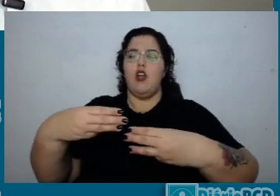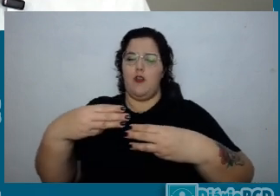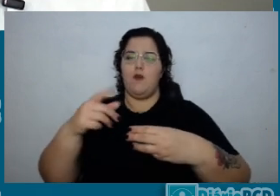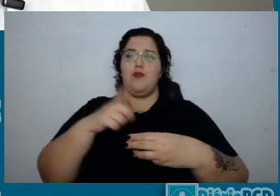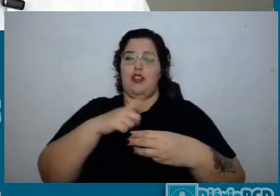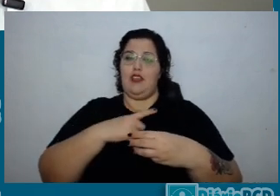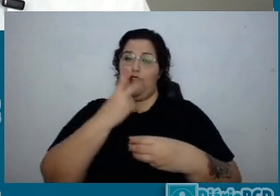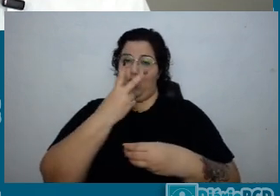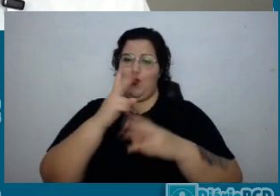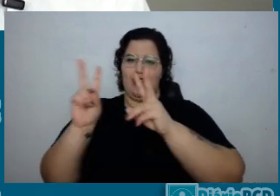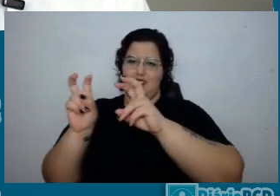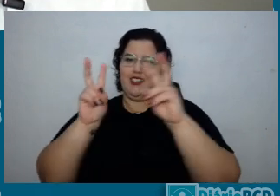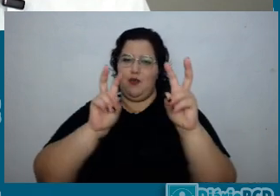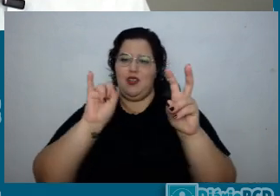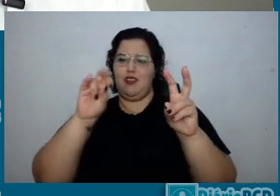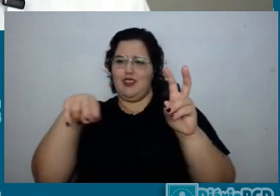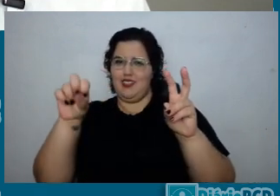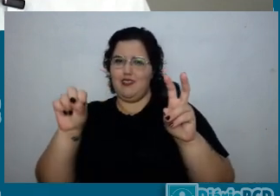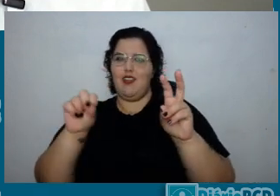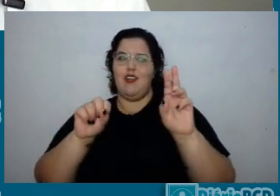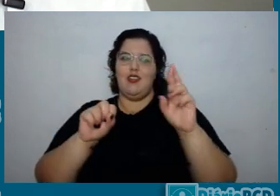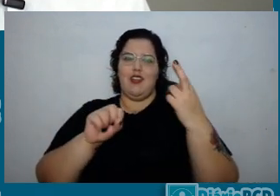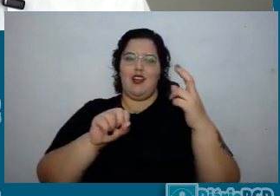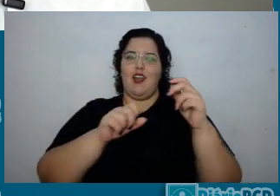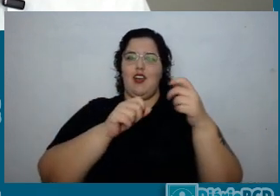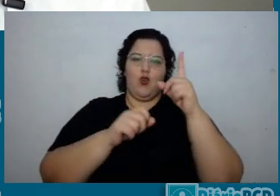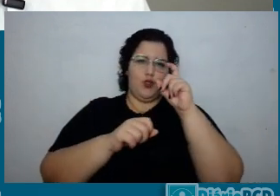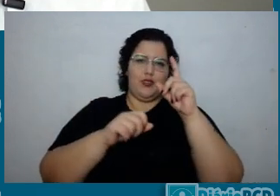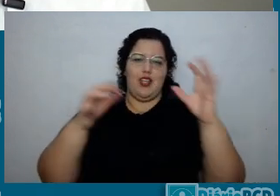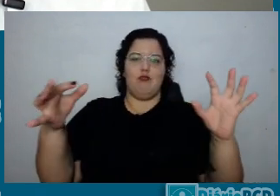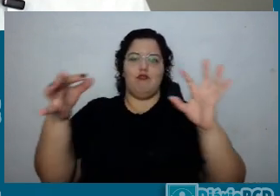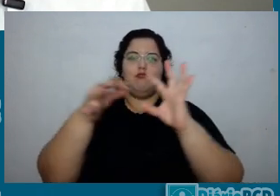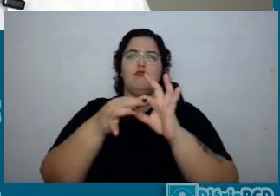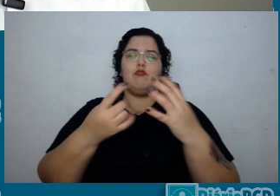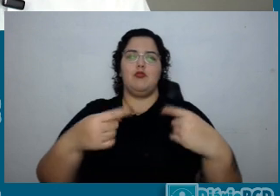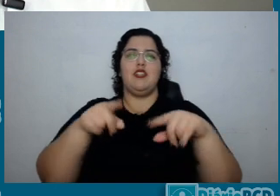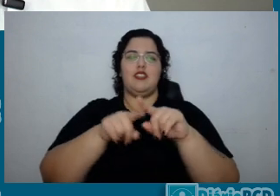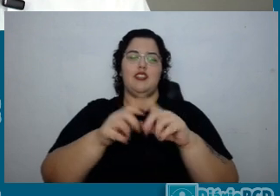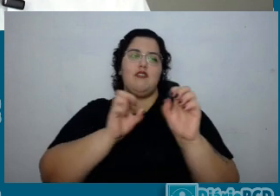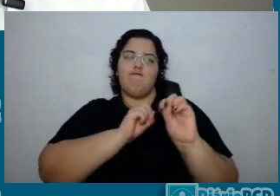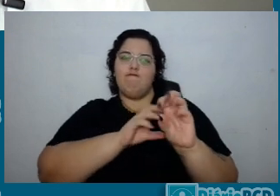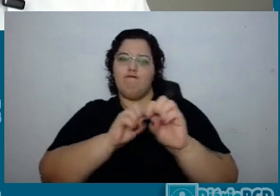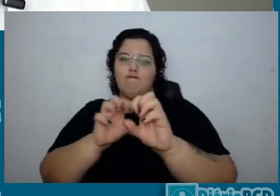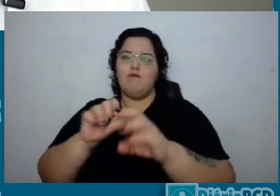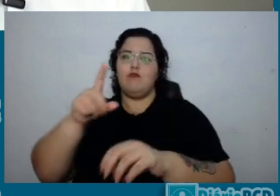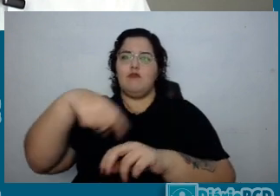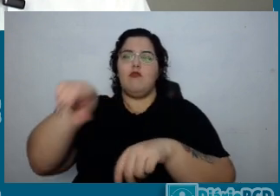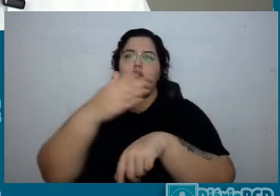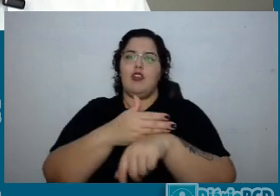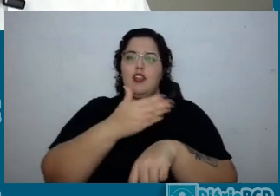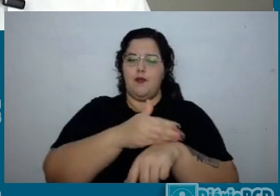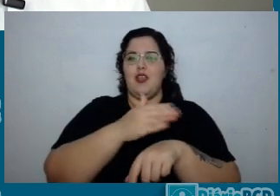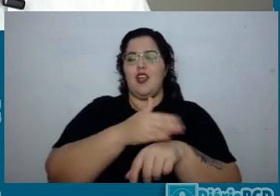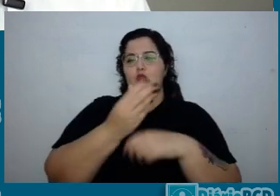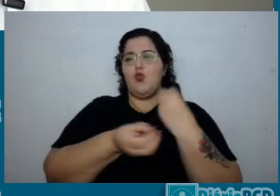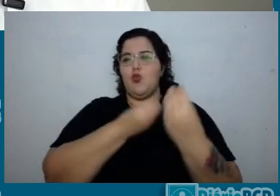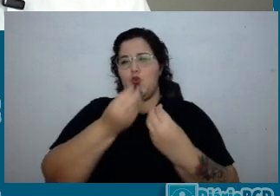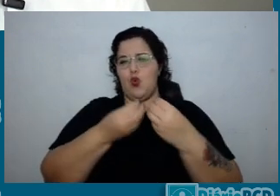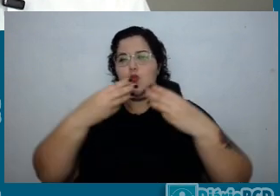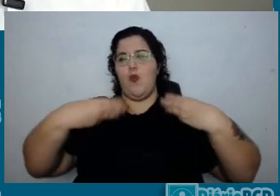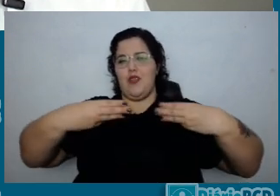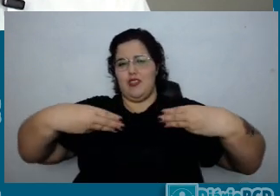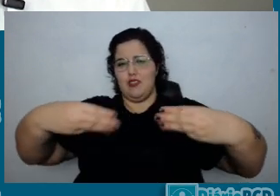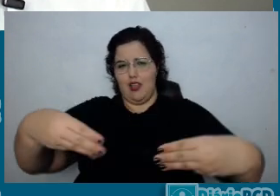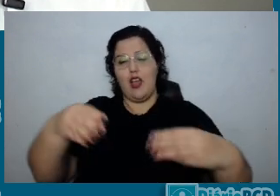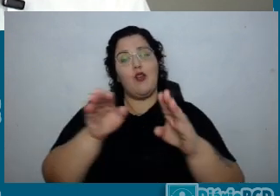essa intersetorialidade, né, requer bastante diálogo e explicação sobre o papel de cada um, de cada ministério, e também